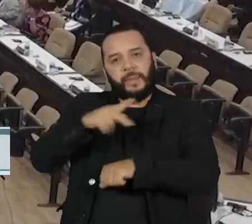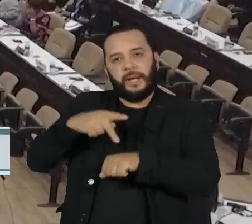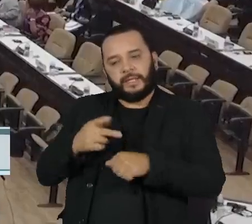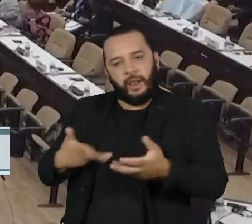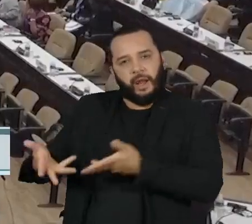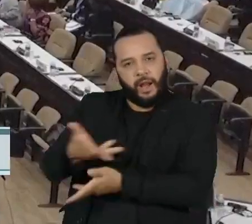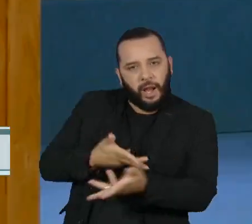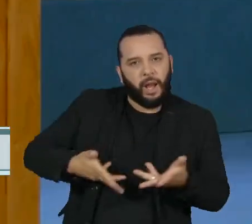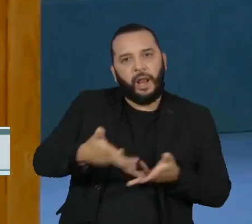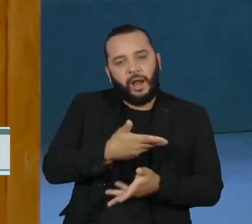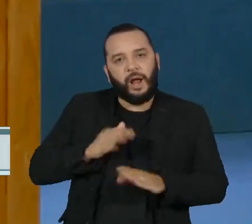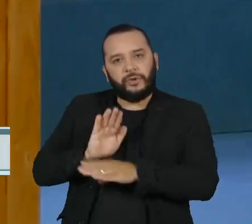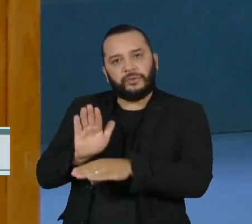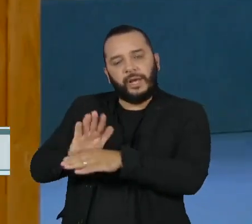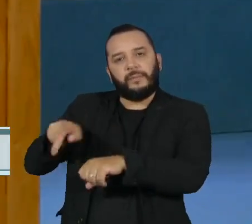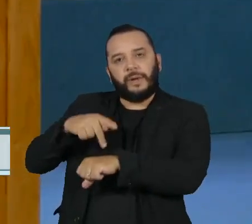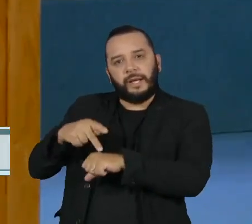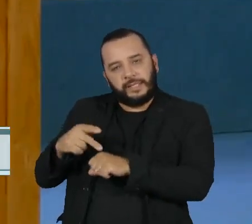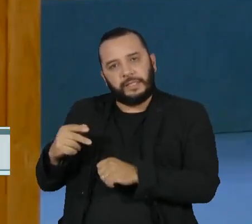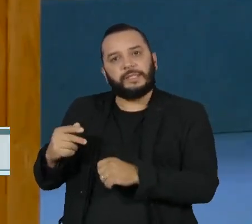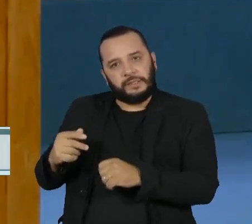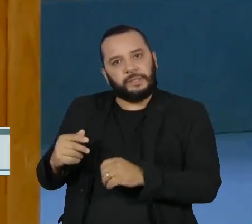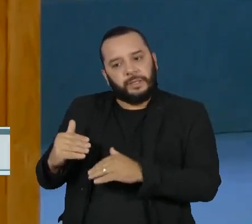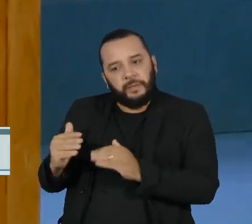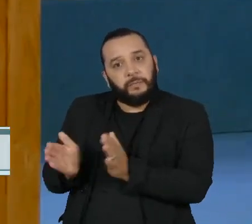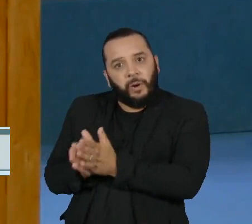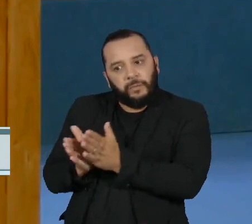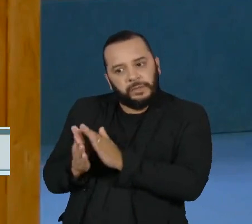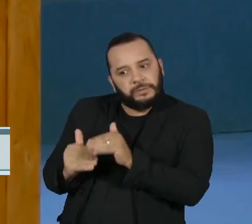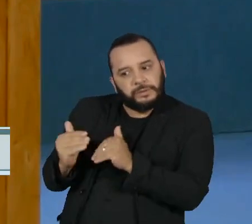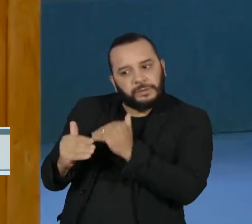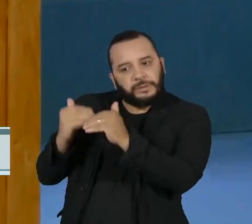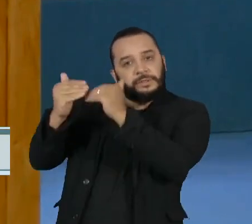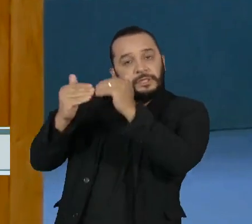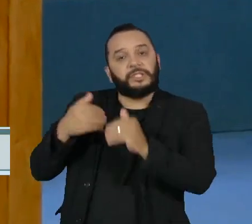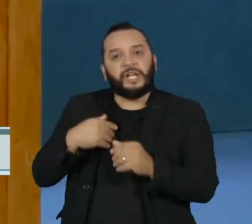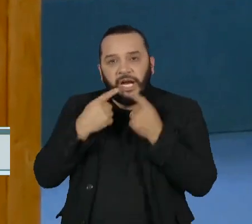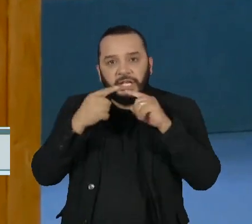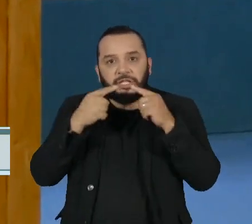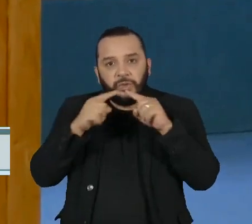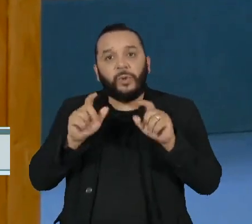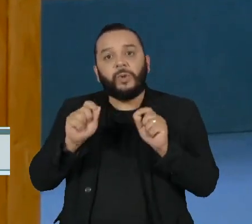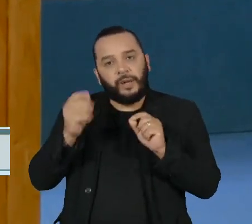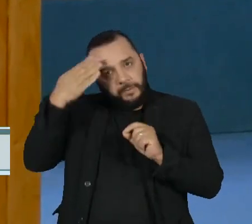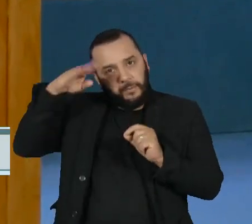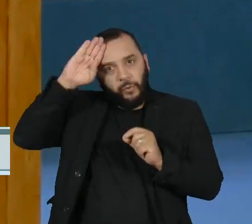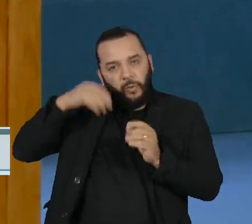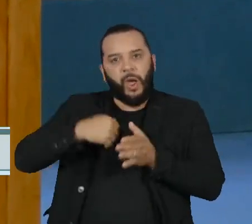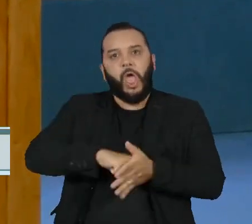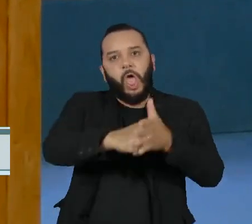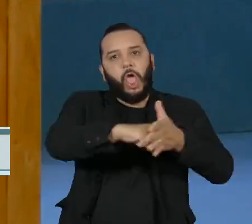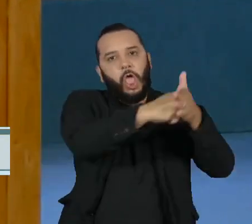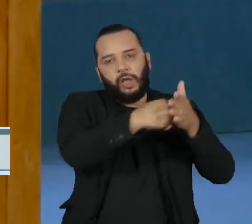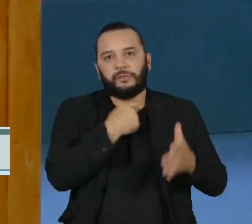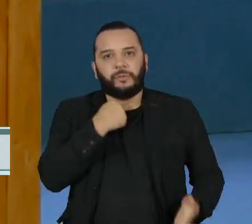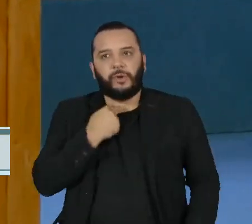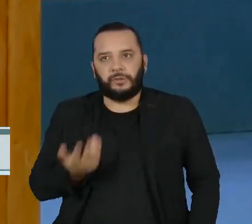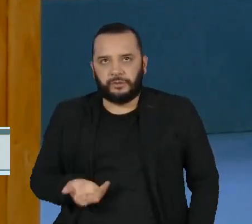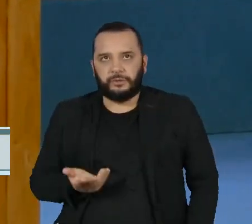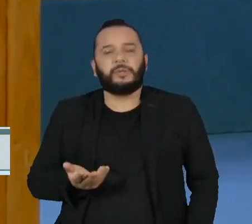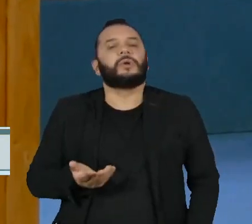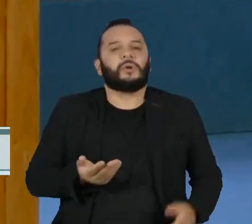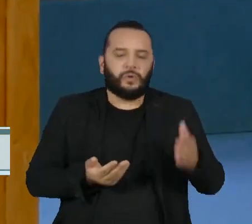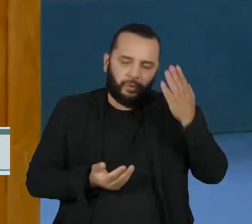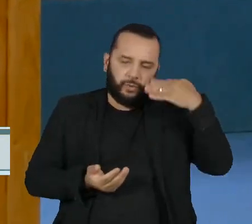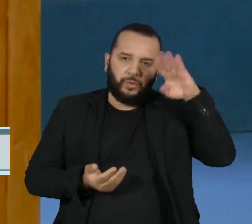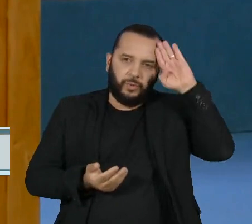em desenvolvimento. O presidente criticou os embargos econômicos a Cuba. Cuba tem sido defensora de uma